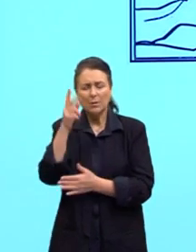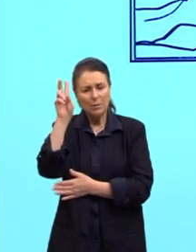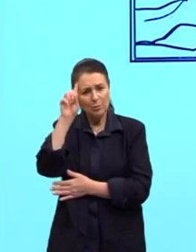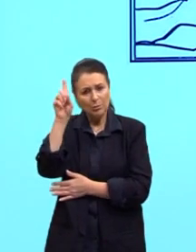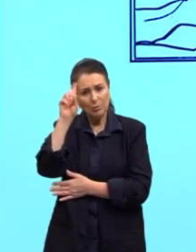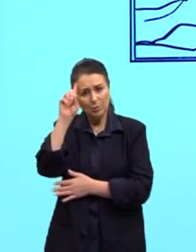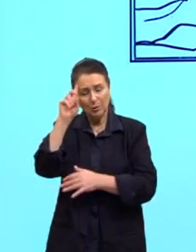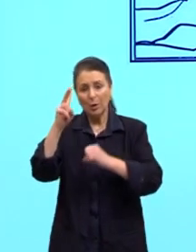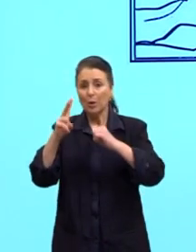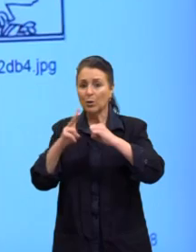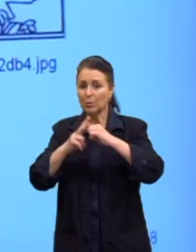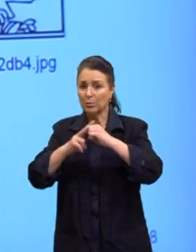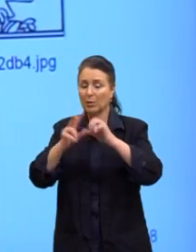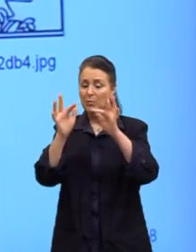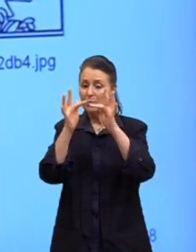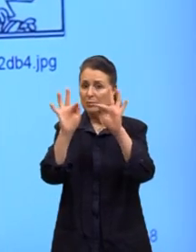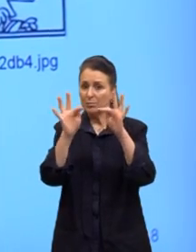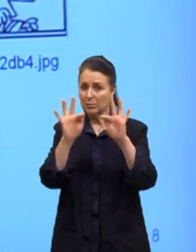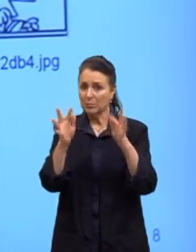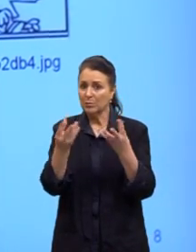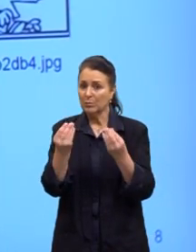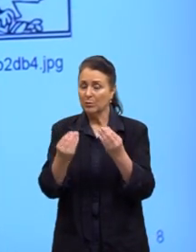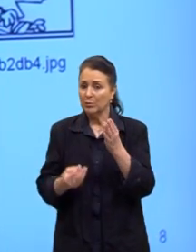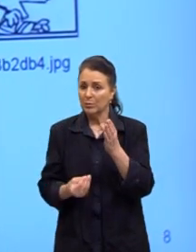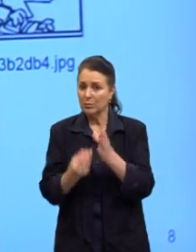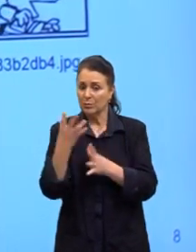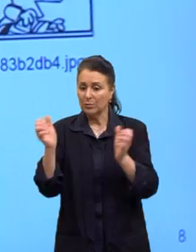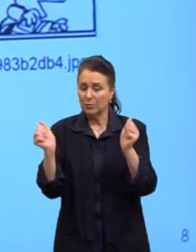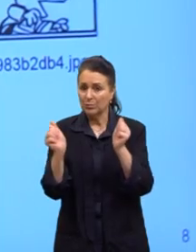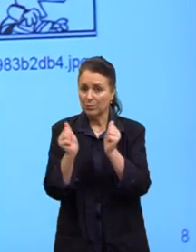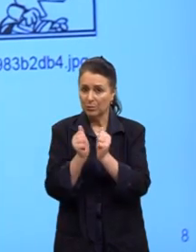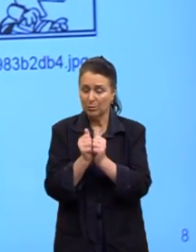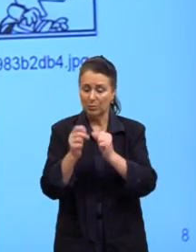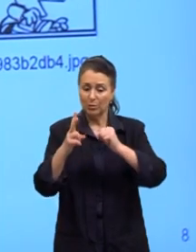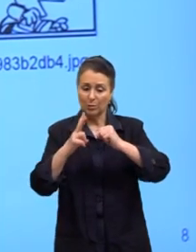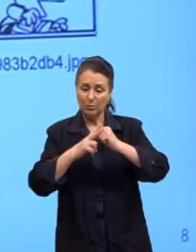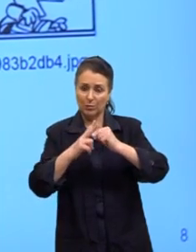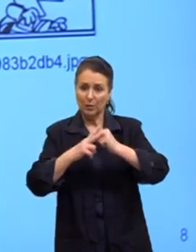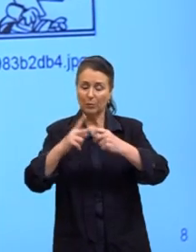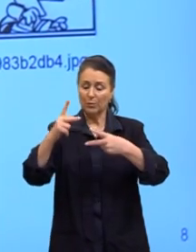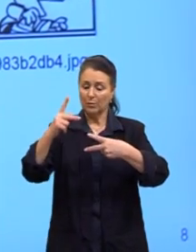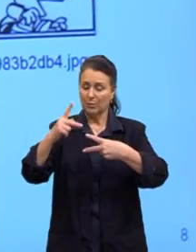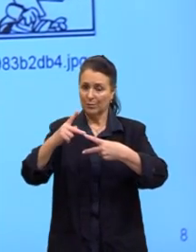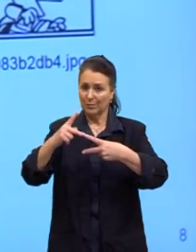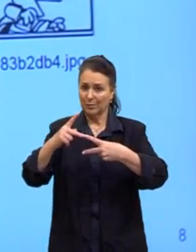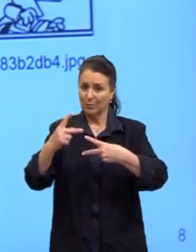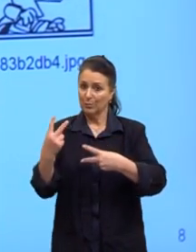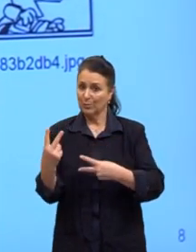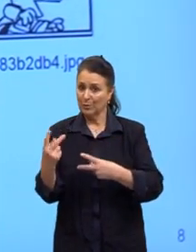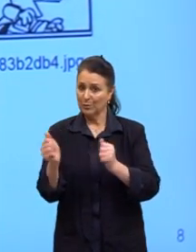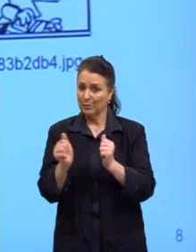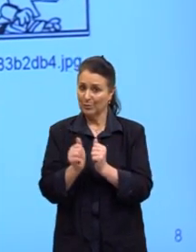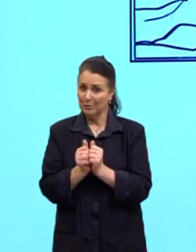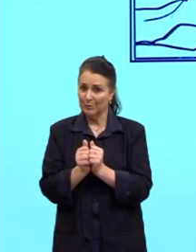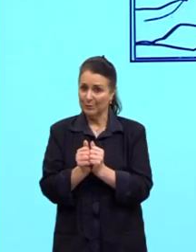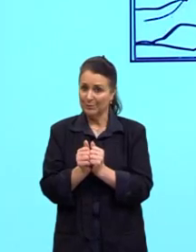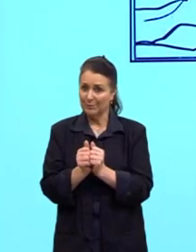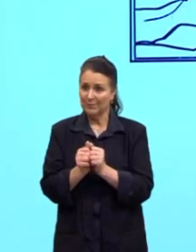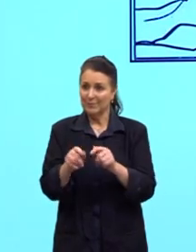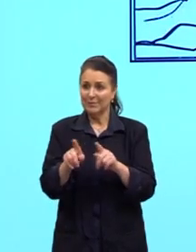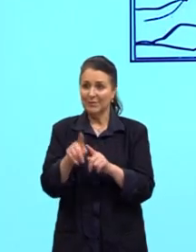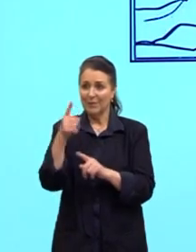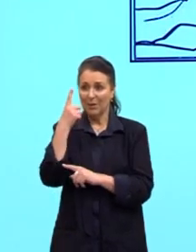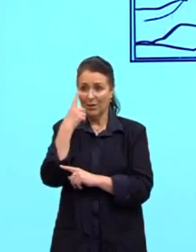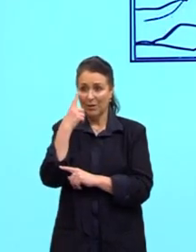frasais são muito criados porque essa junção do verbo com a preposição tá inclusive